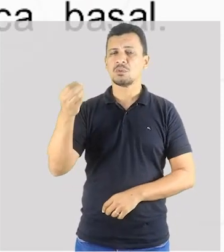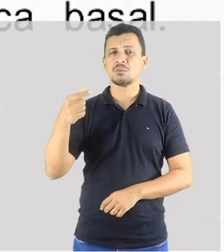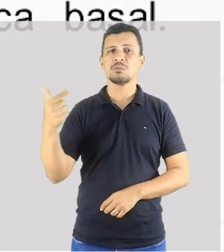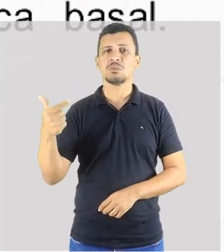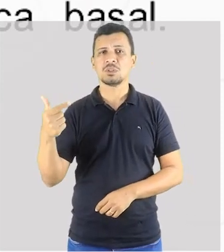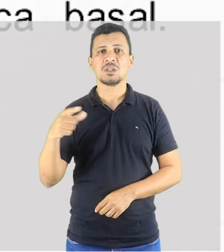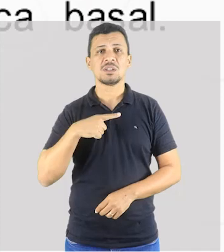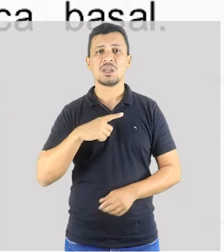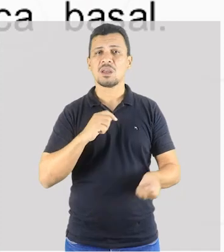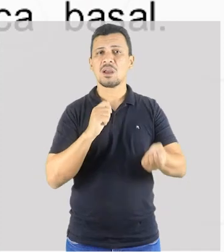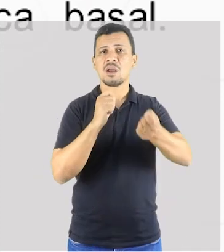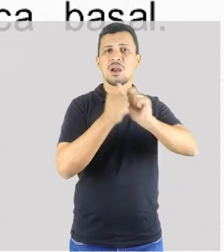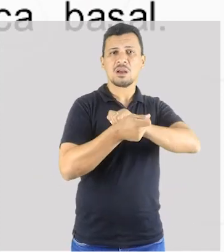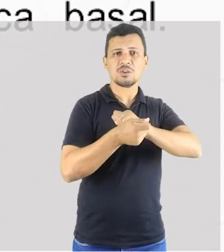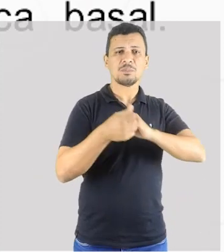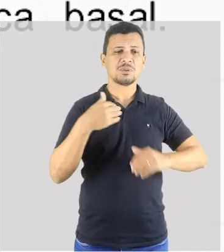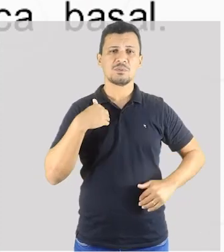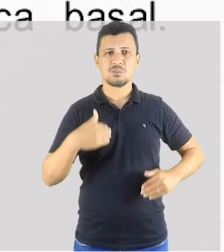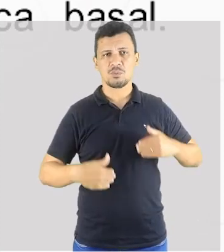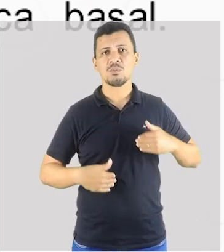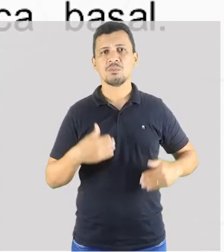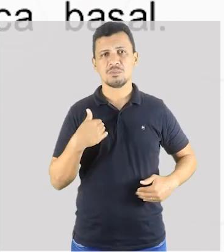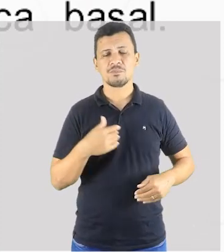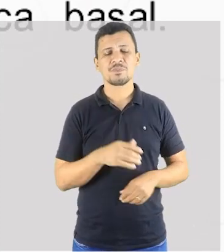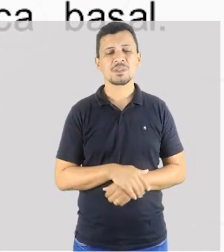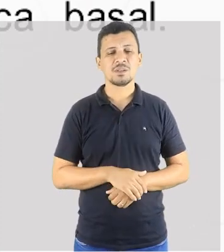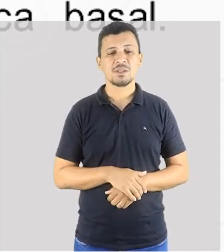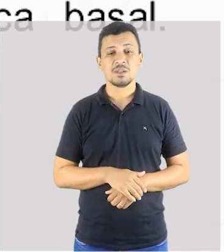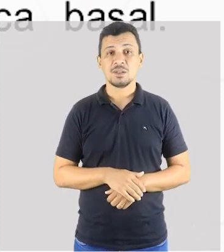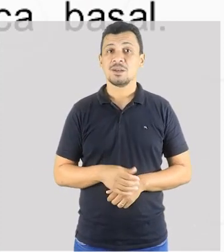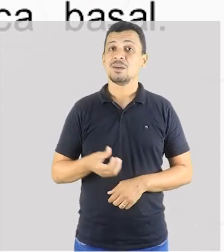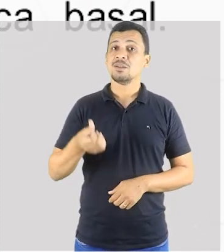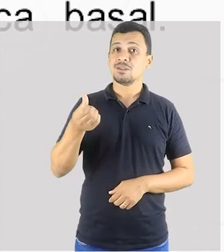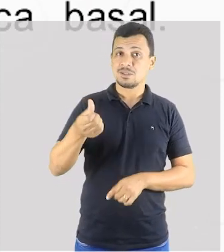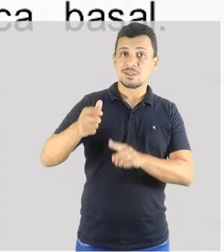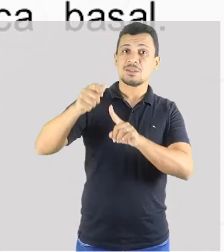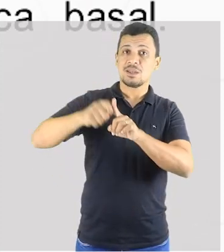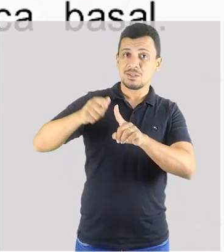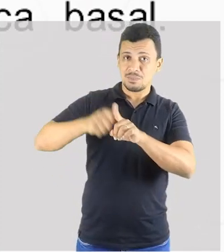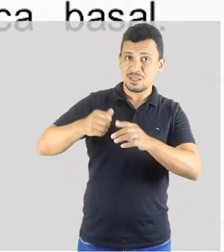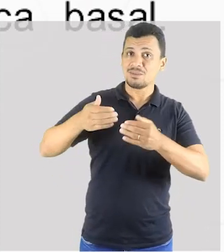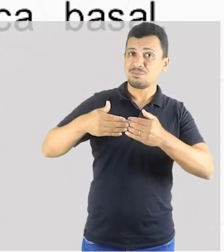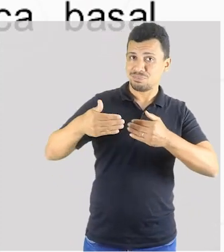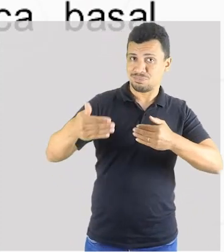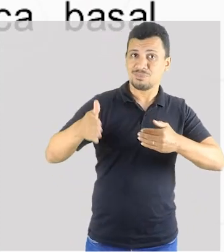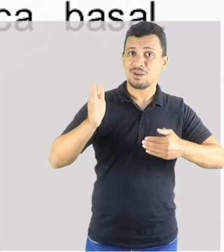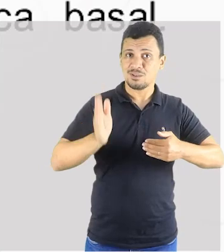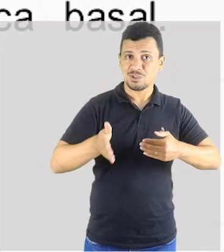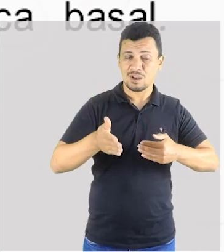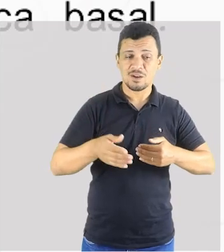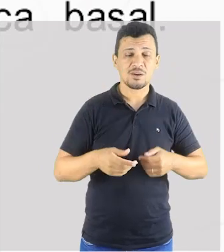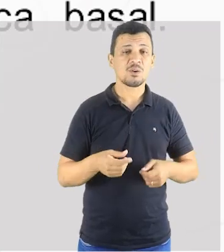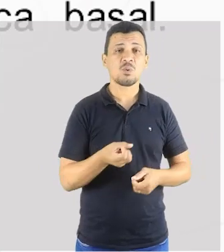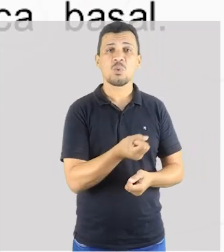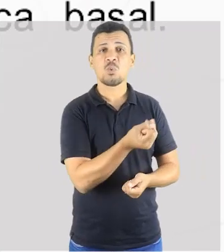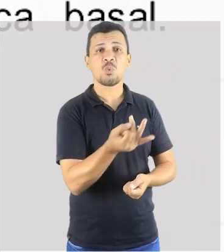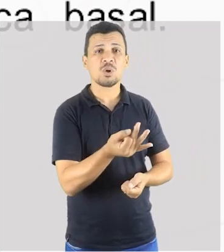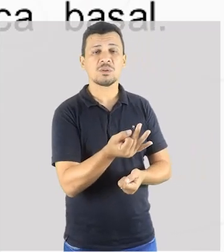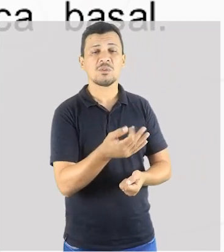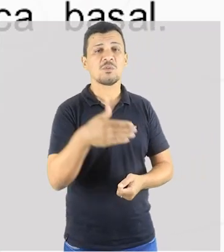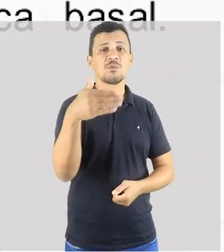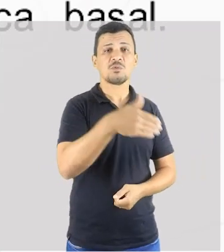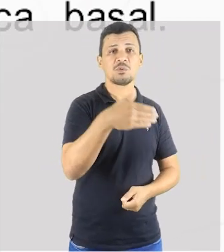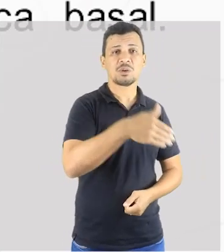provoca adaptações fisiológicas. Após os 6 meses de treinamento, foi aferida sua frequência cardíaca